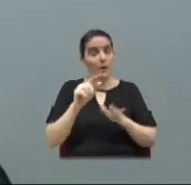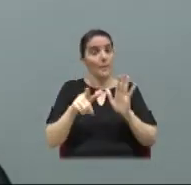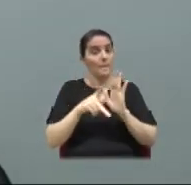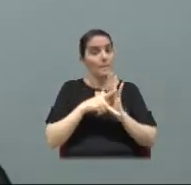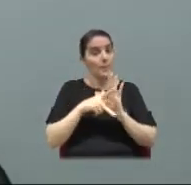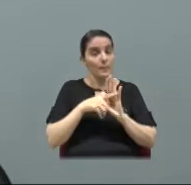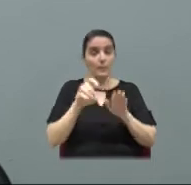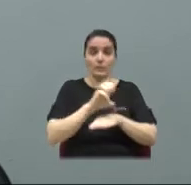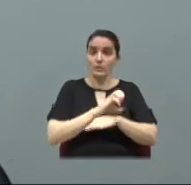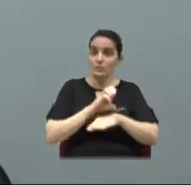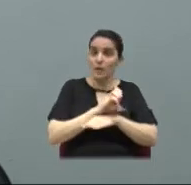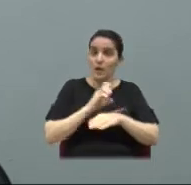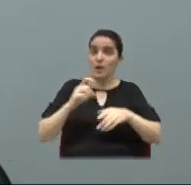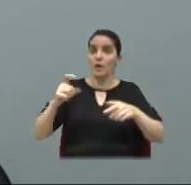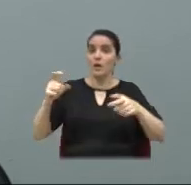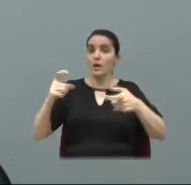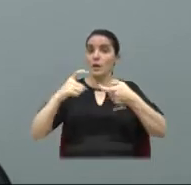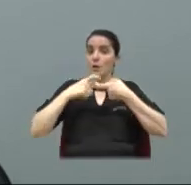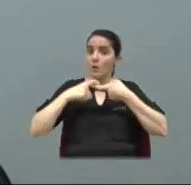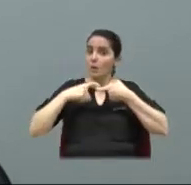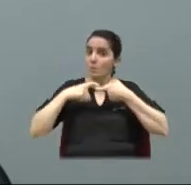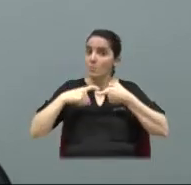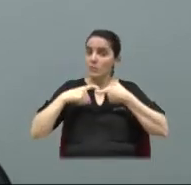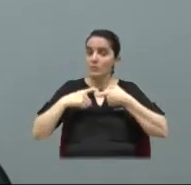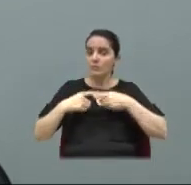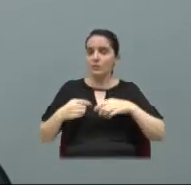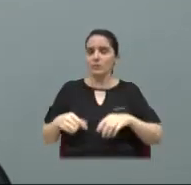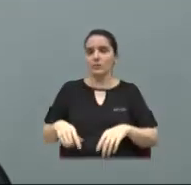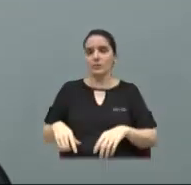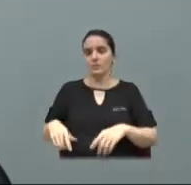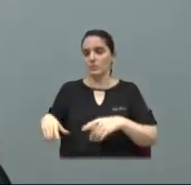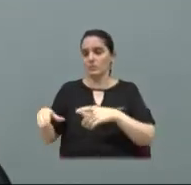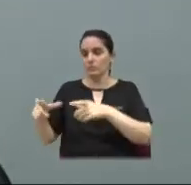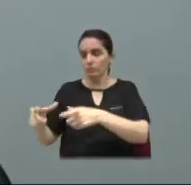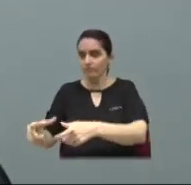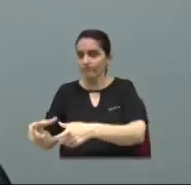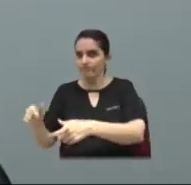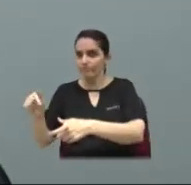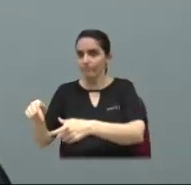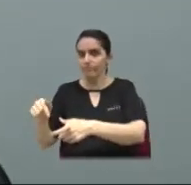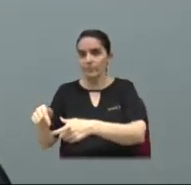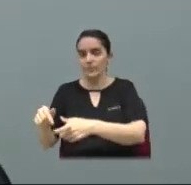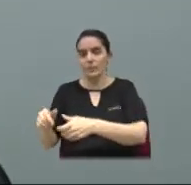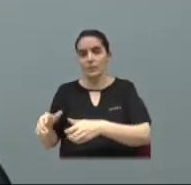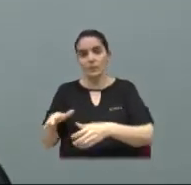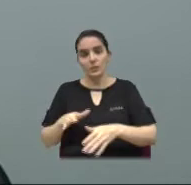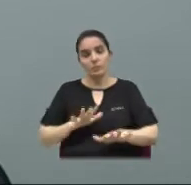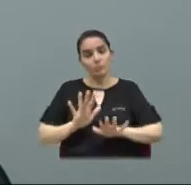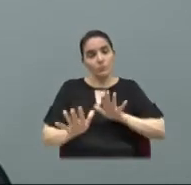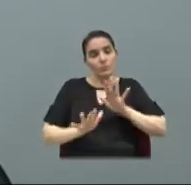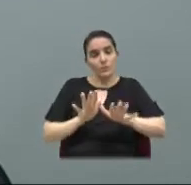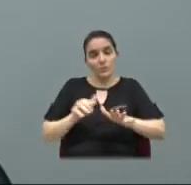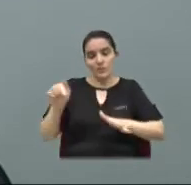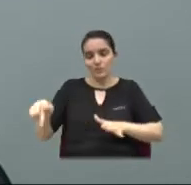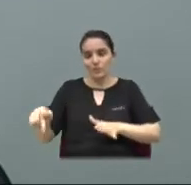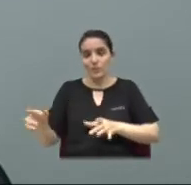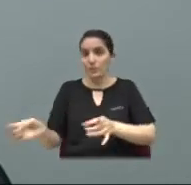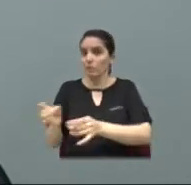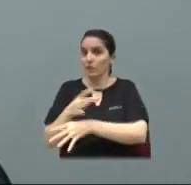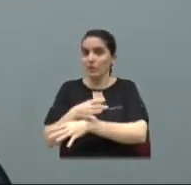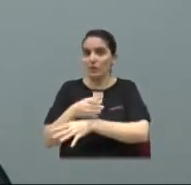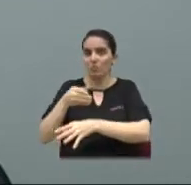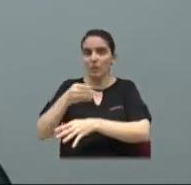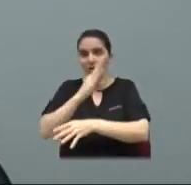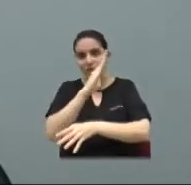nós tenhamos esse espaço para o nosso município, que não vá para Piracicaba, e que nós